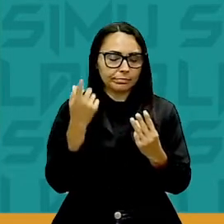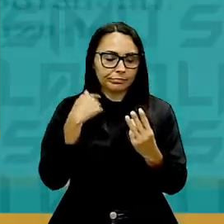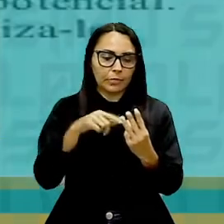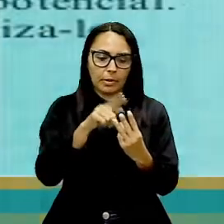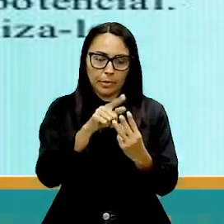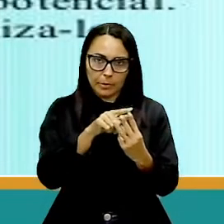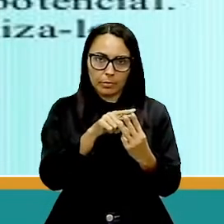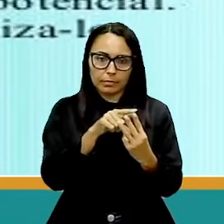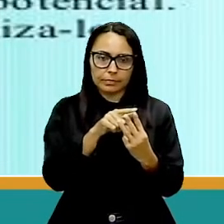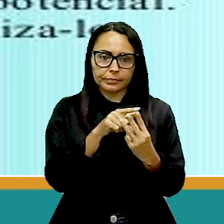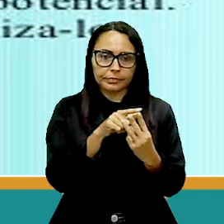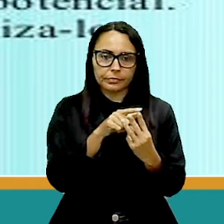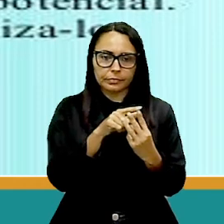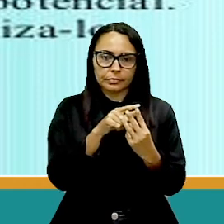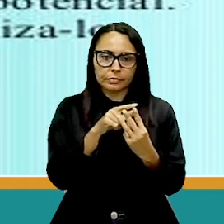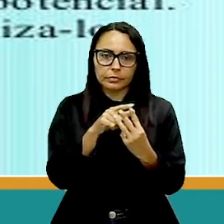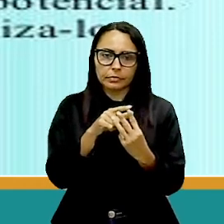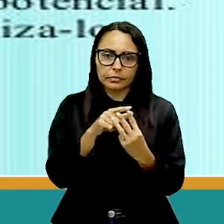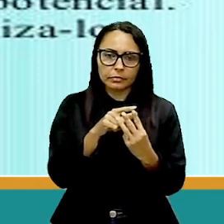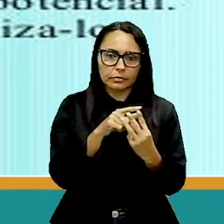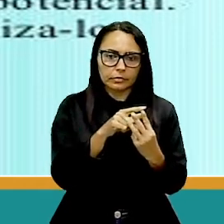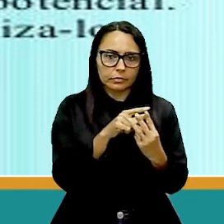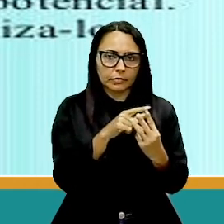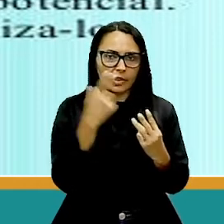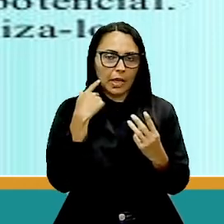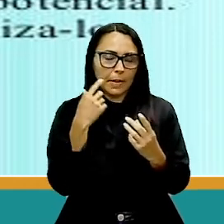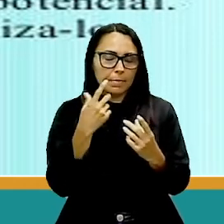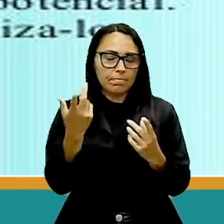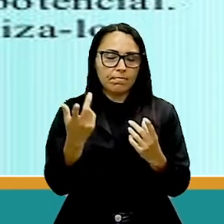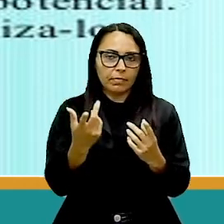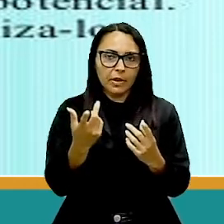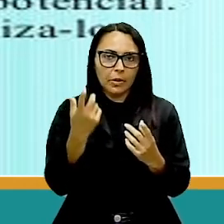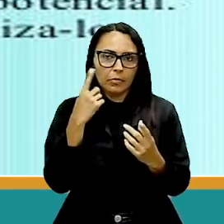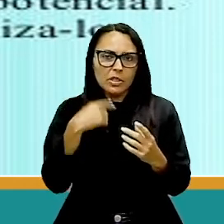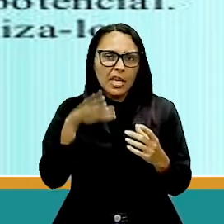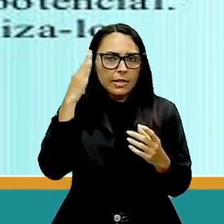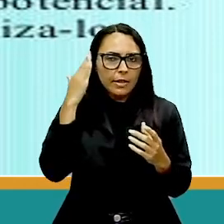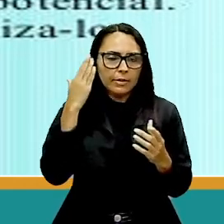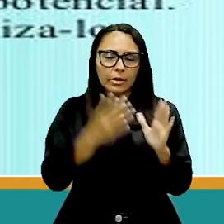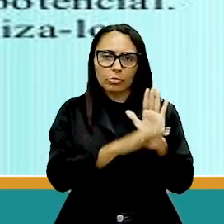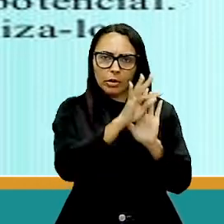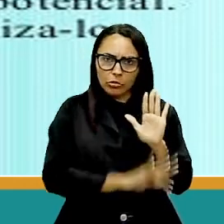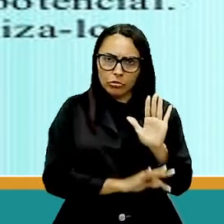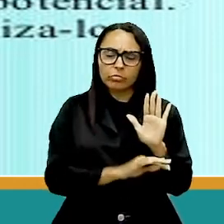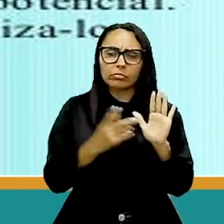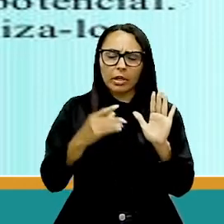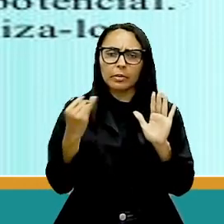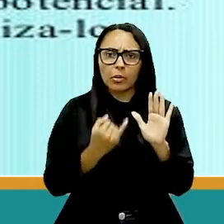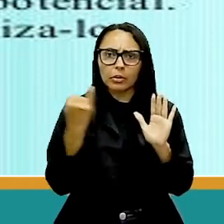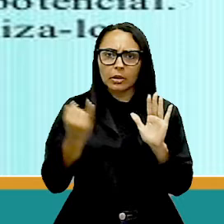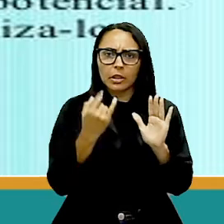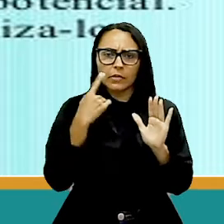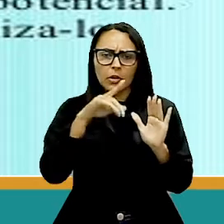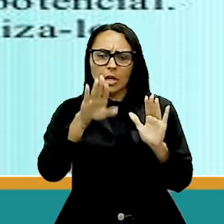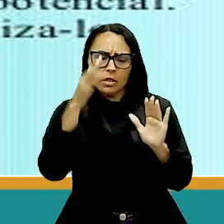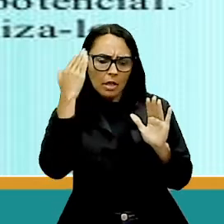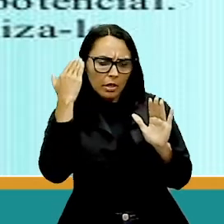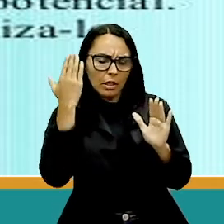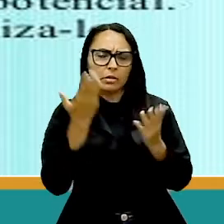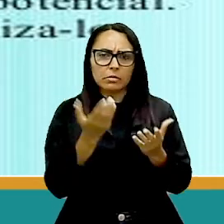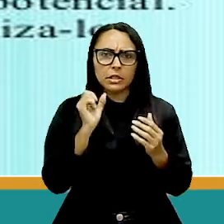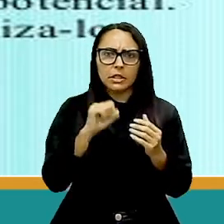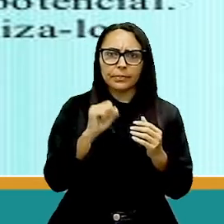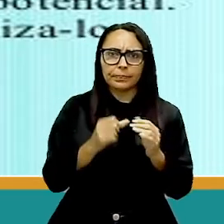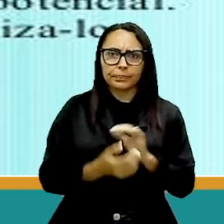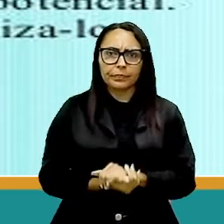Primeiro, é primordial a interpretação do texto, não é necessário que você entenda o